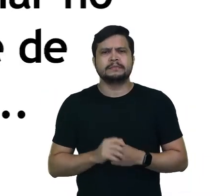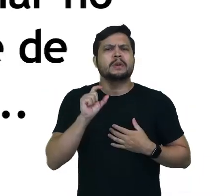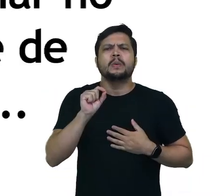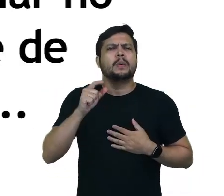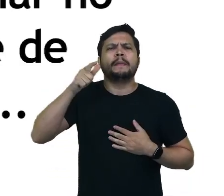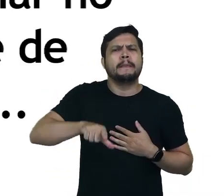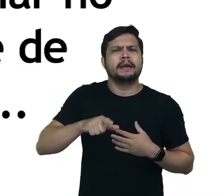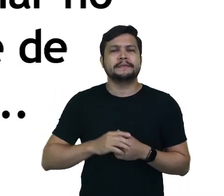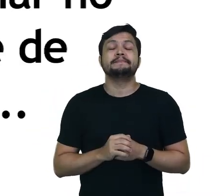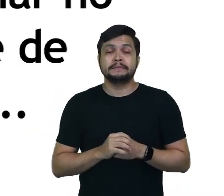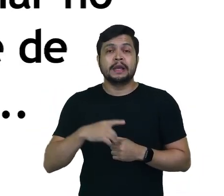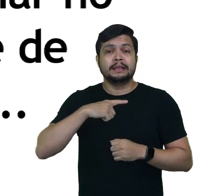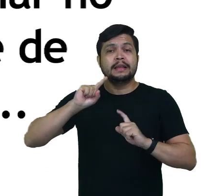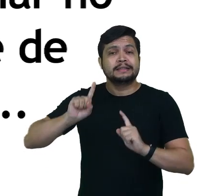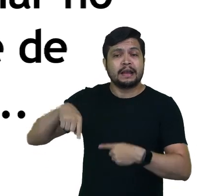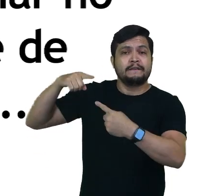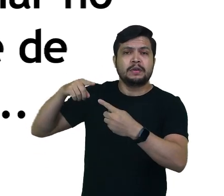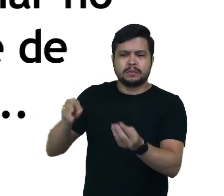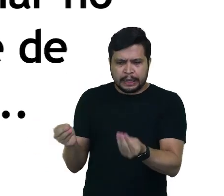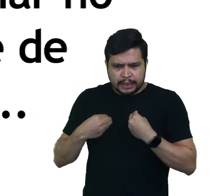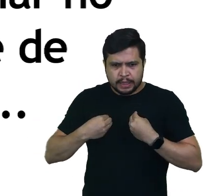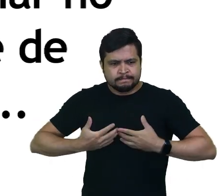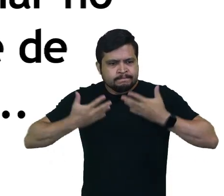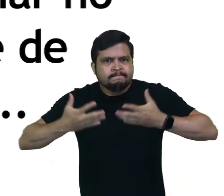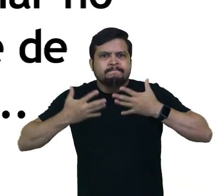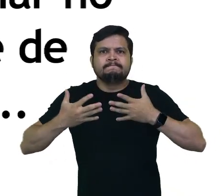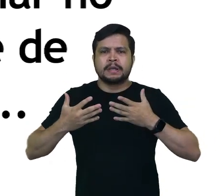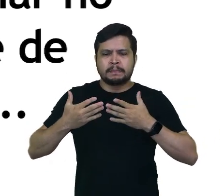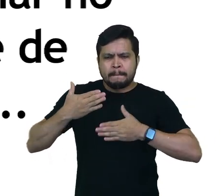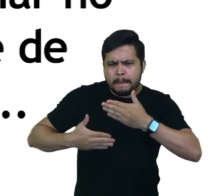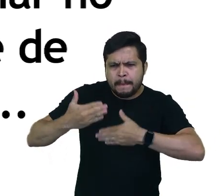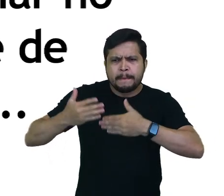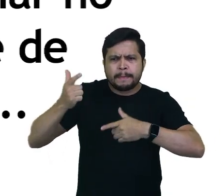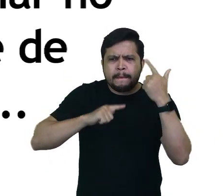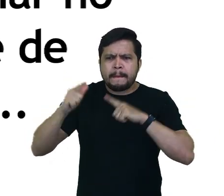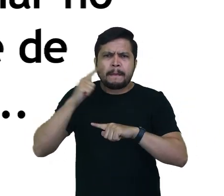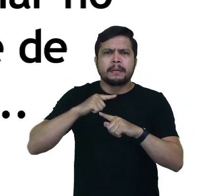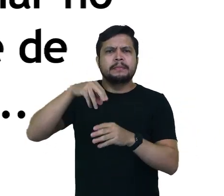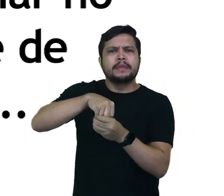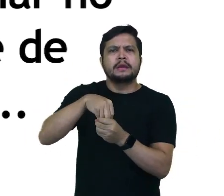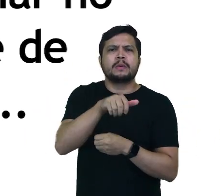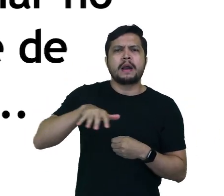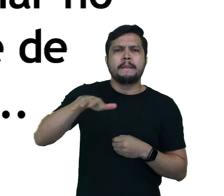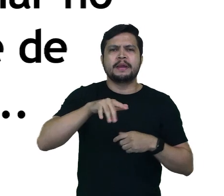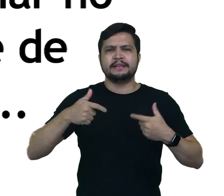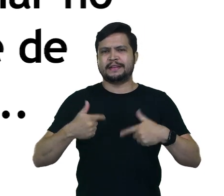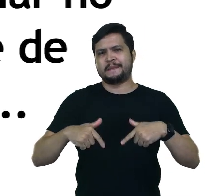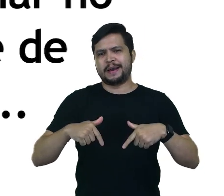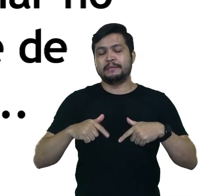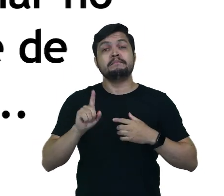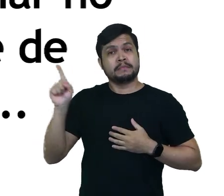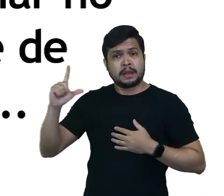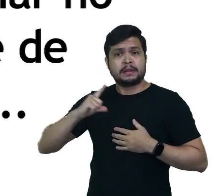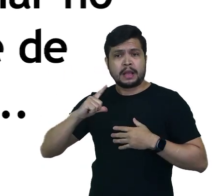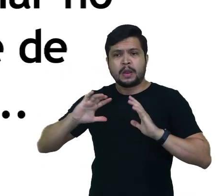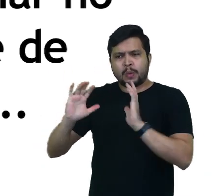o que mais? Desafio para impulsionar a gente no ambiente de trabalho. Por exemplo, aqui teve até um